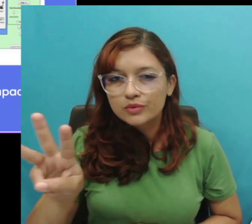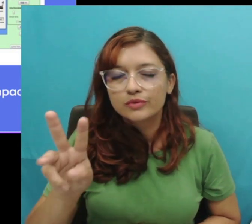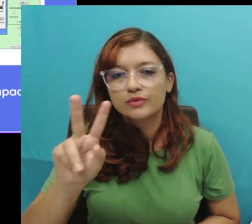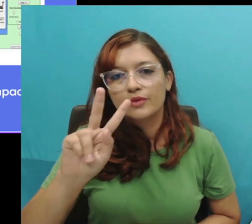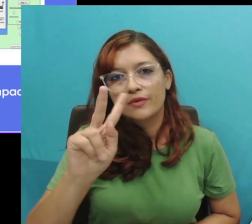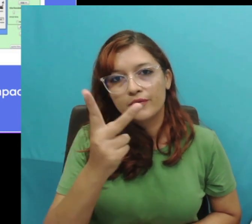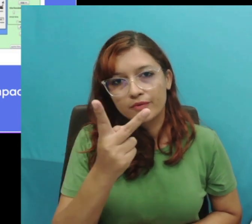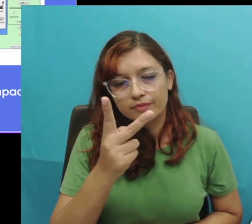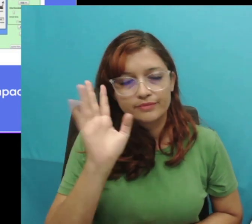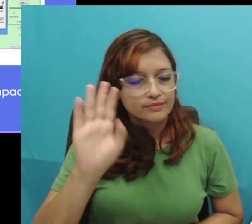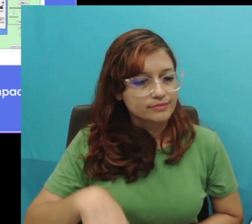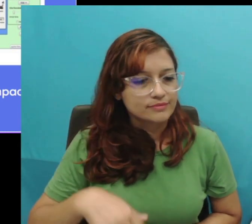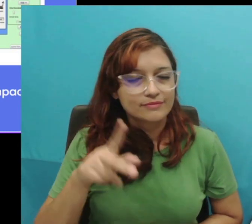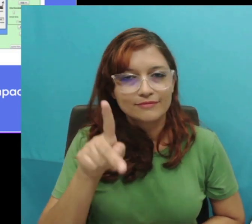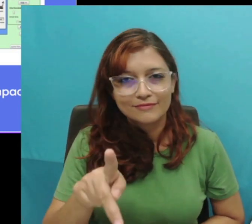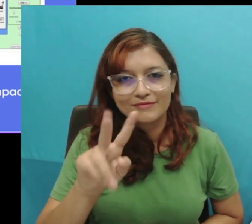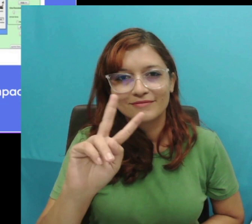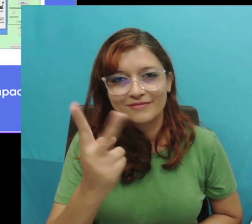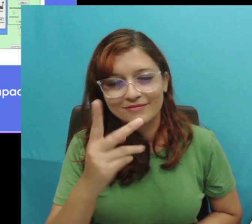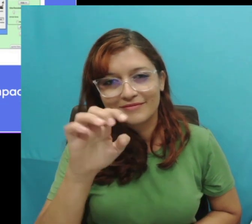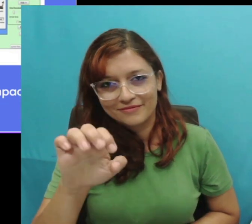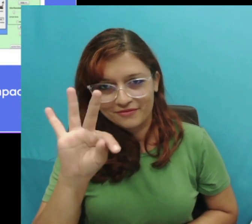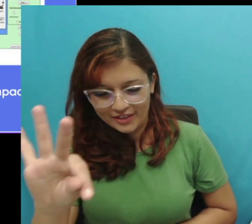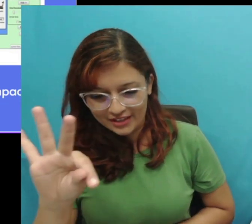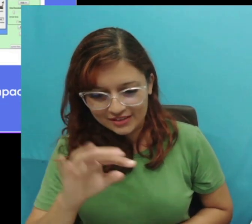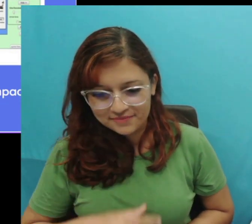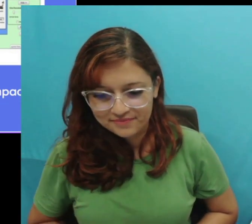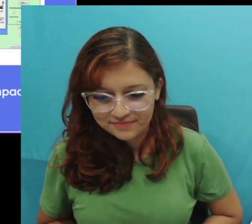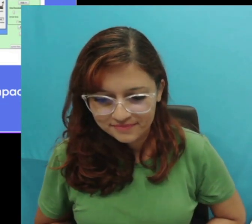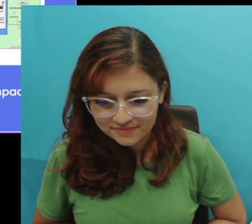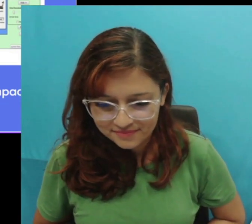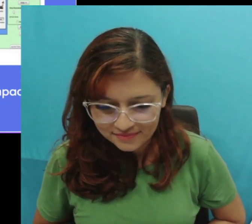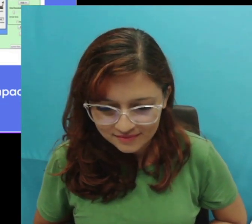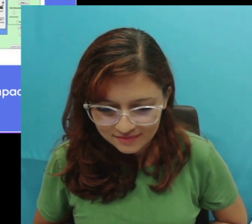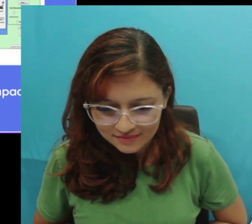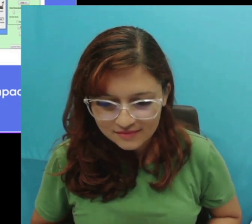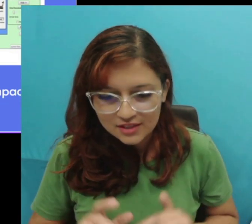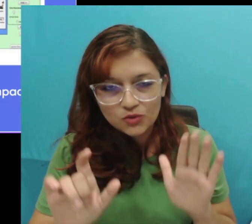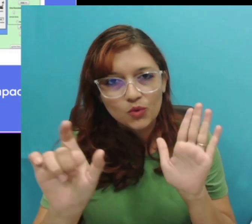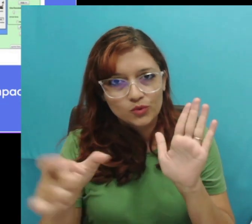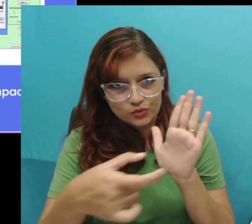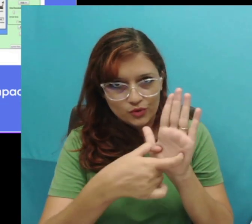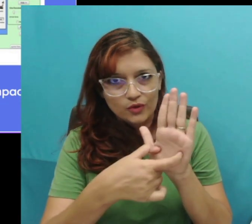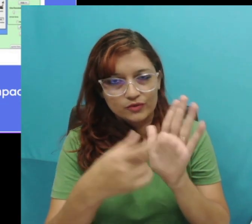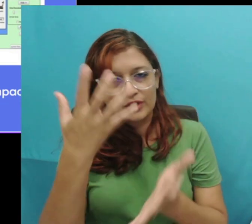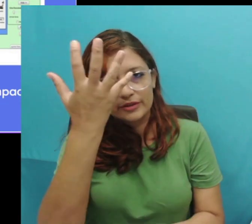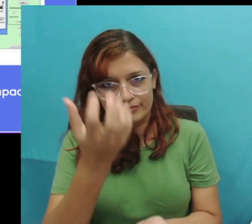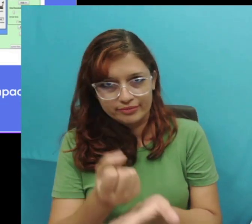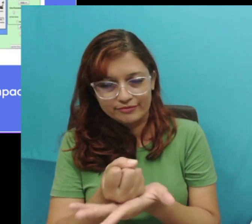Foi usado o software FET.